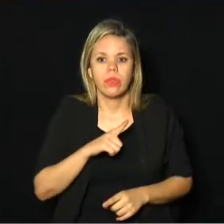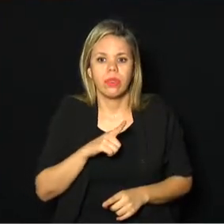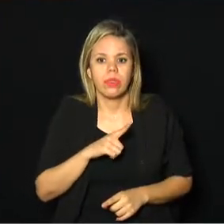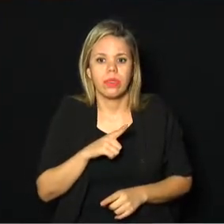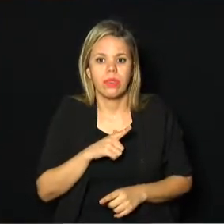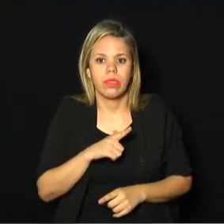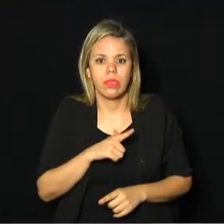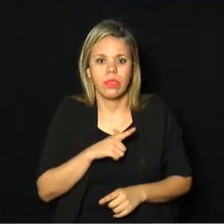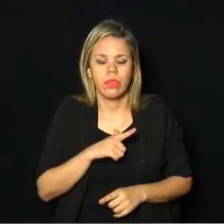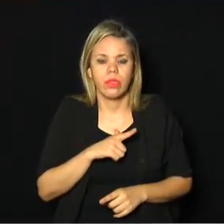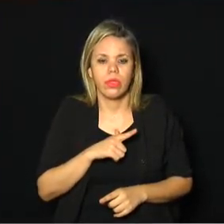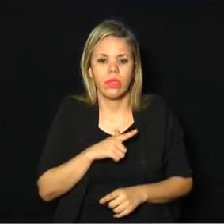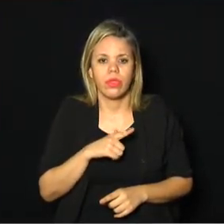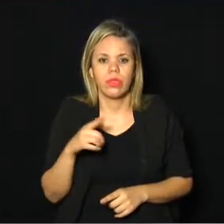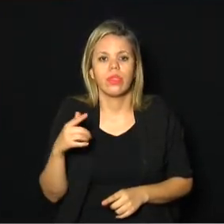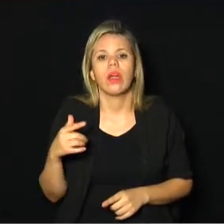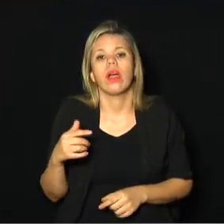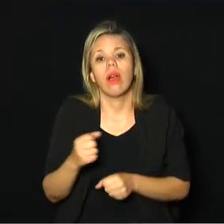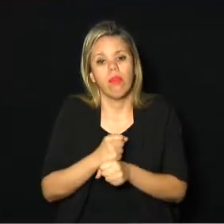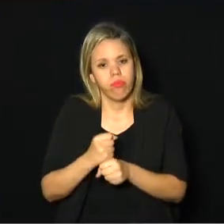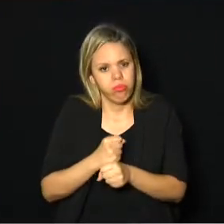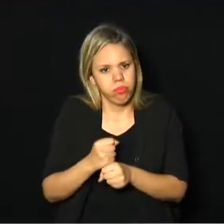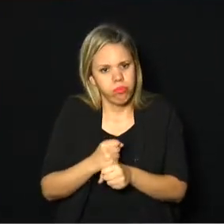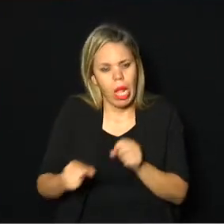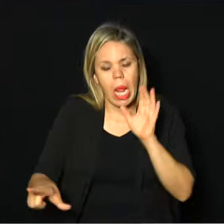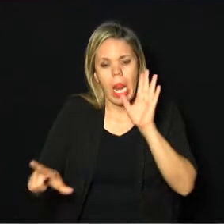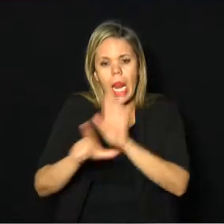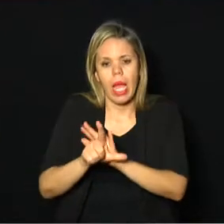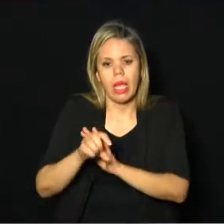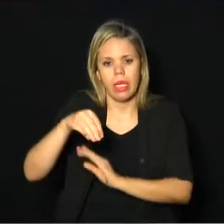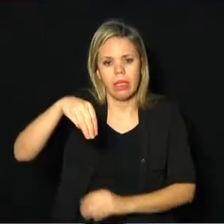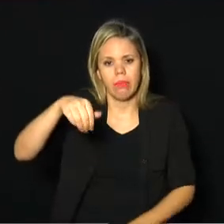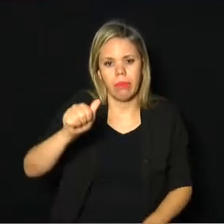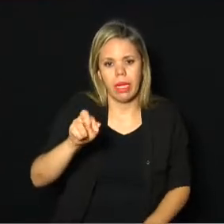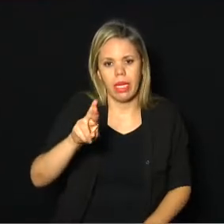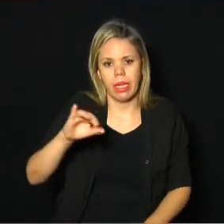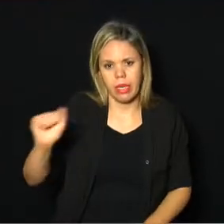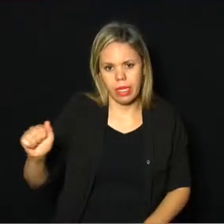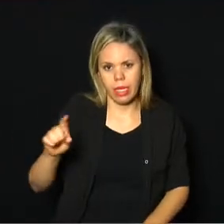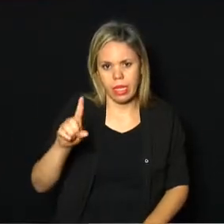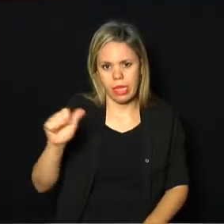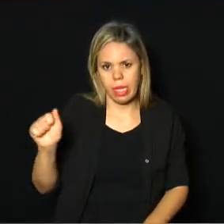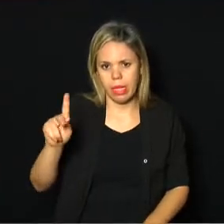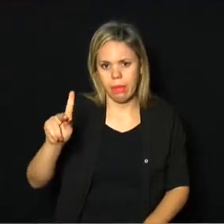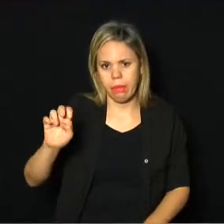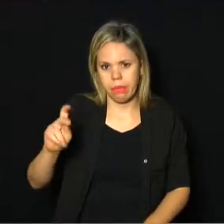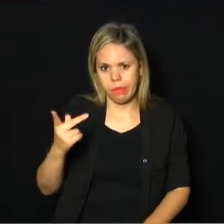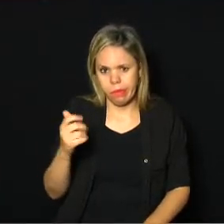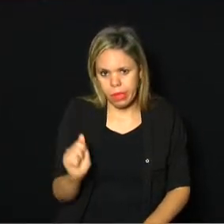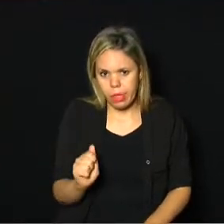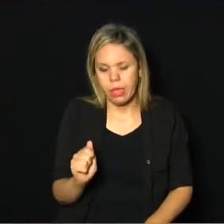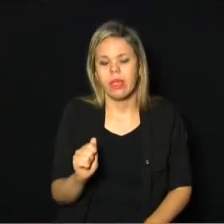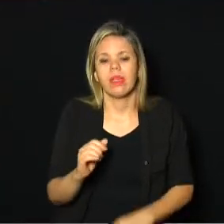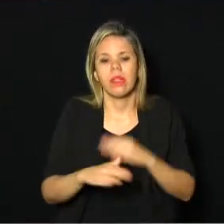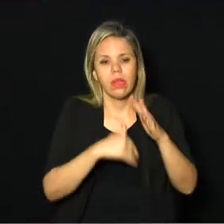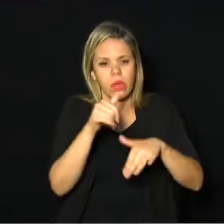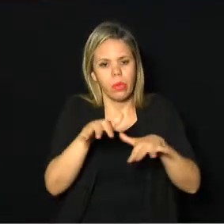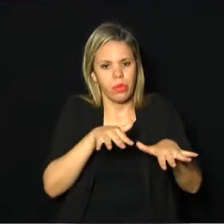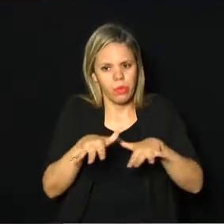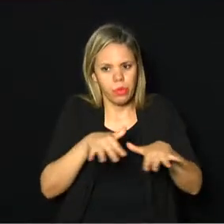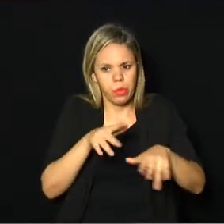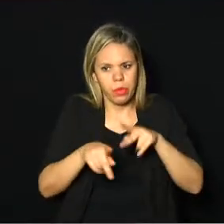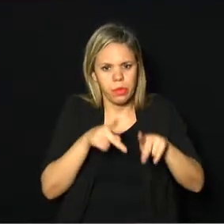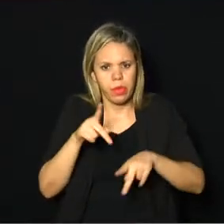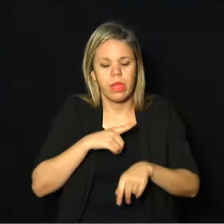o aniversário da Lei Maria da Penha, uma lei muito importante, uma lei construída junto com os movimentos populares, uma lei que teve